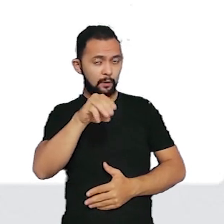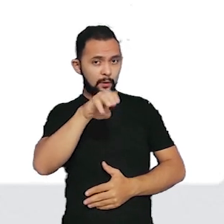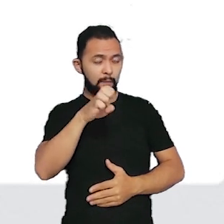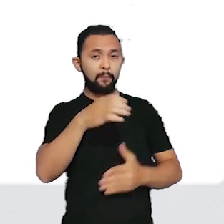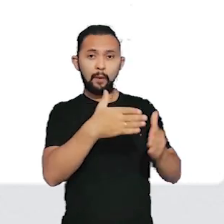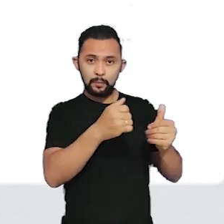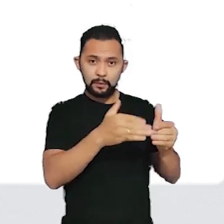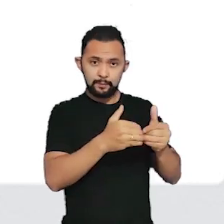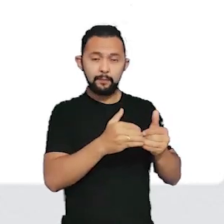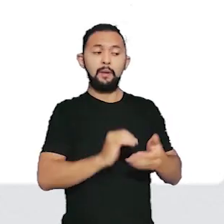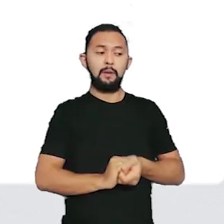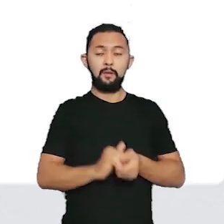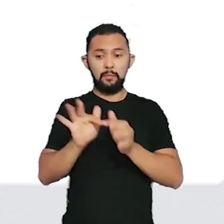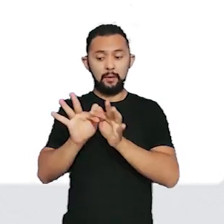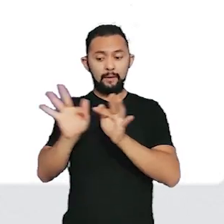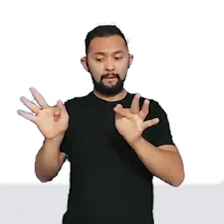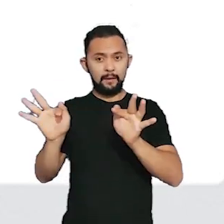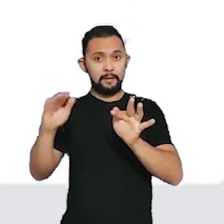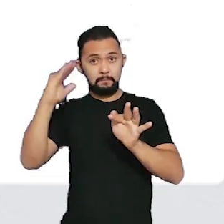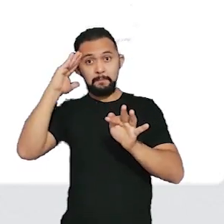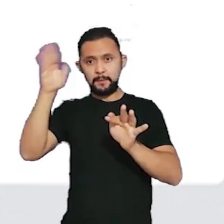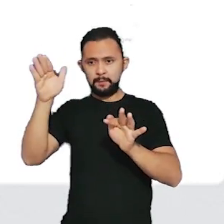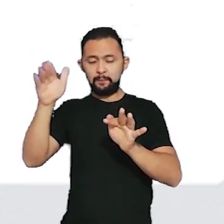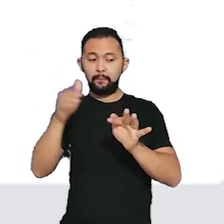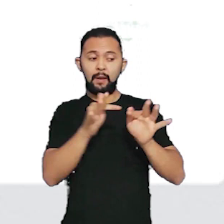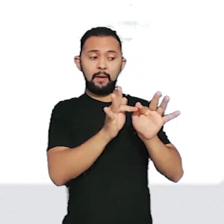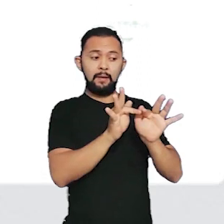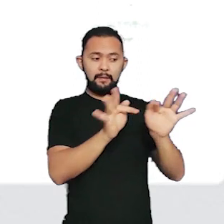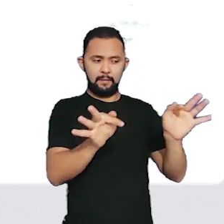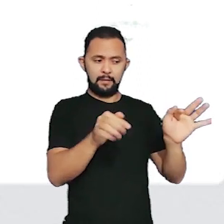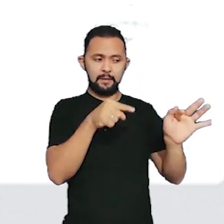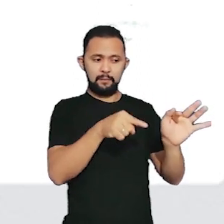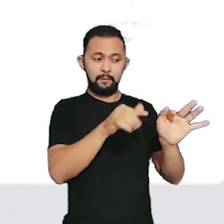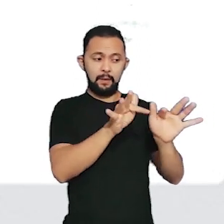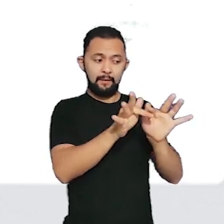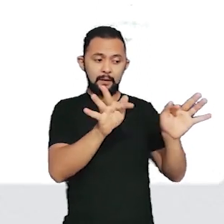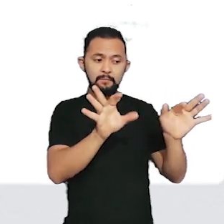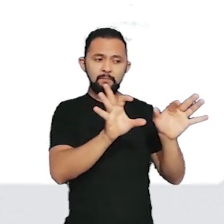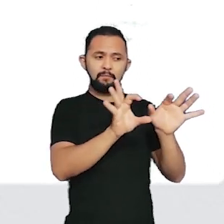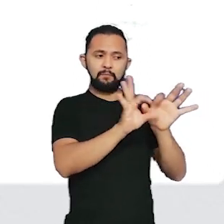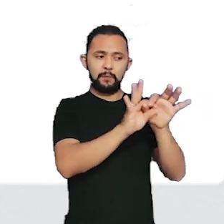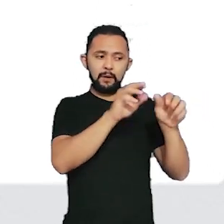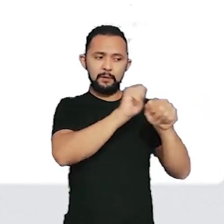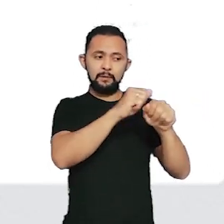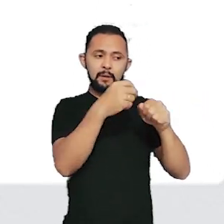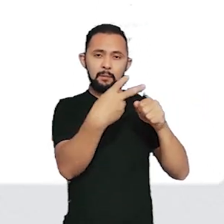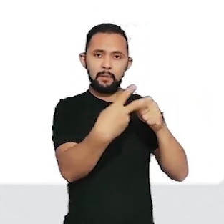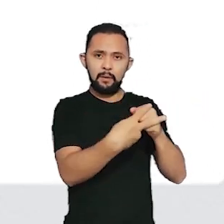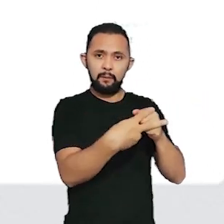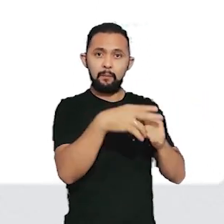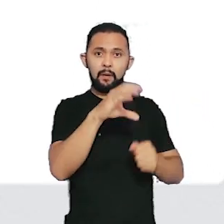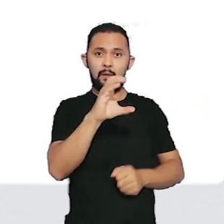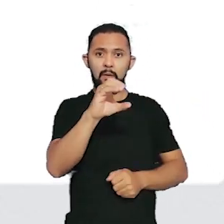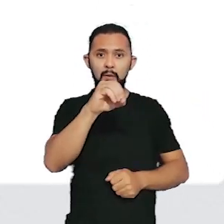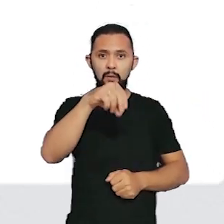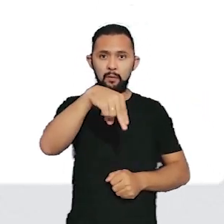tenho uma oração subordinada adverbial conformativa, Porque esse conforme traz a ideia de